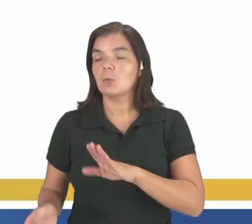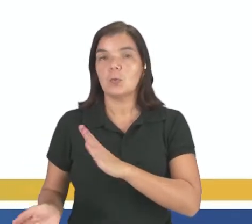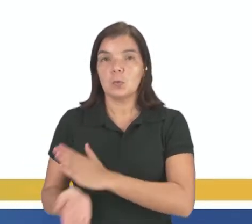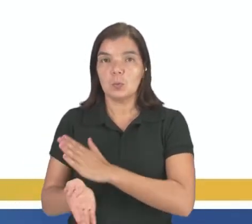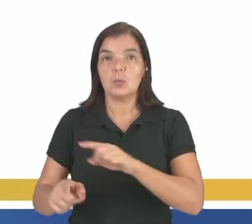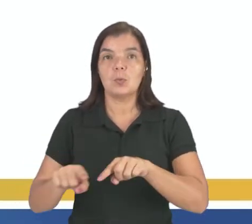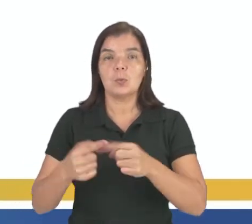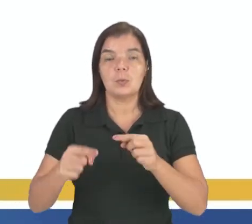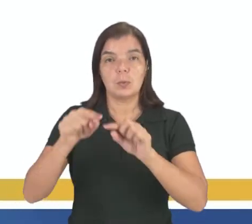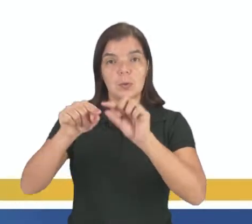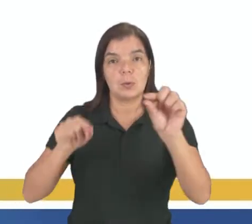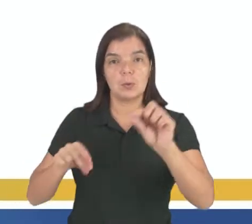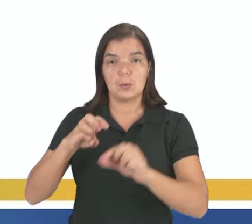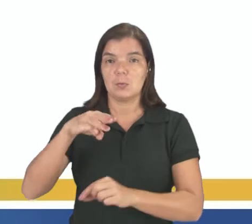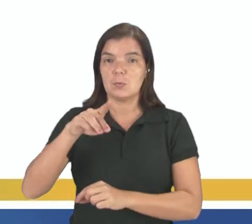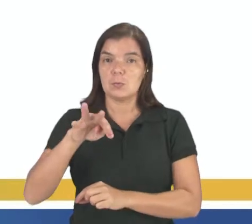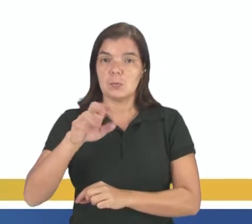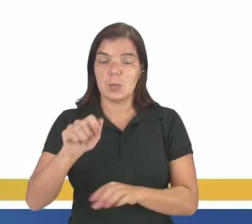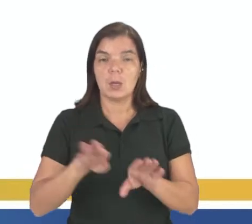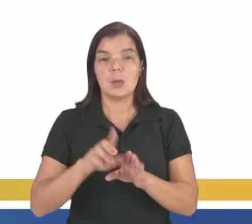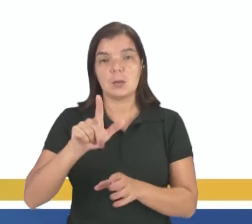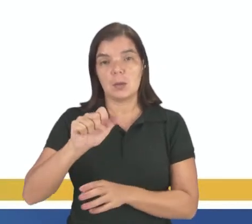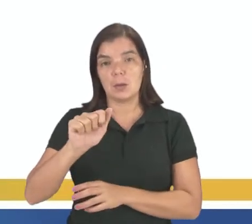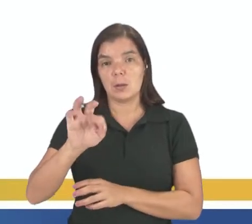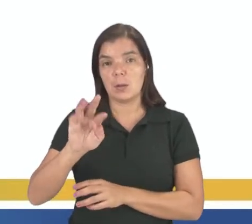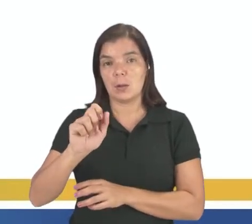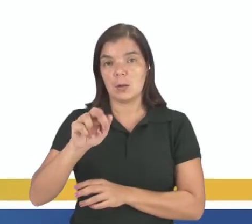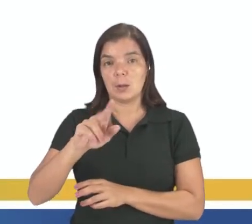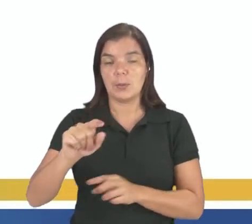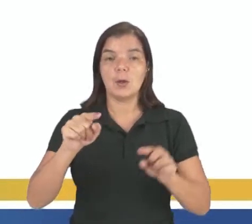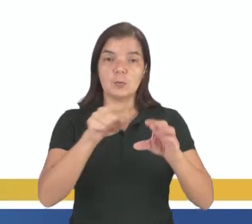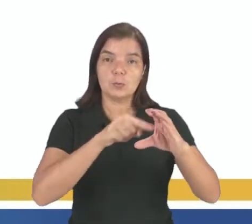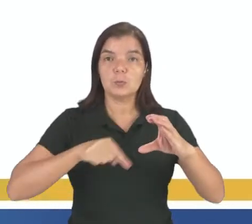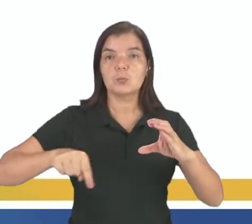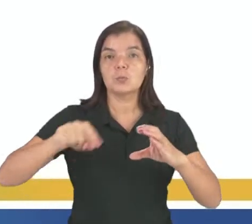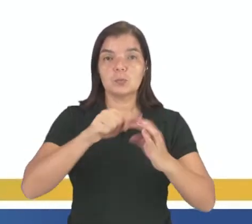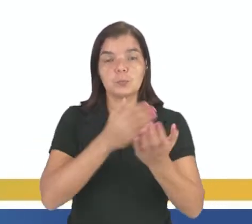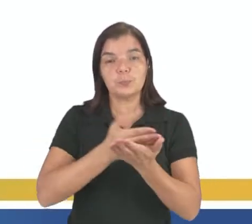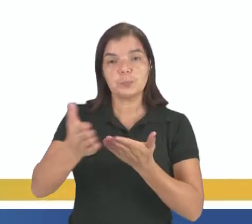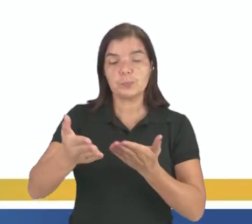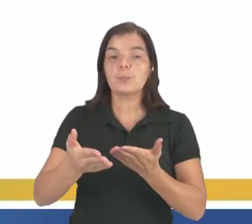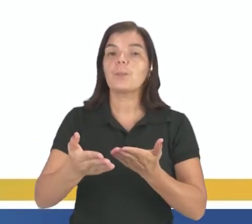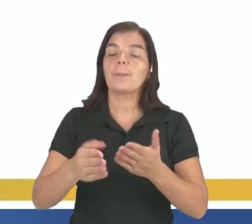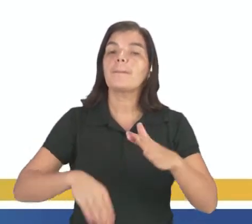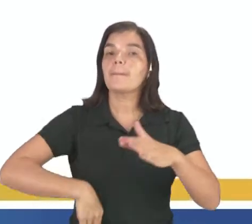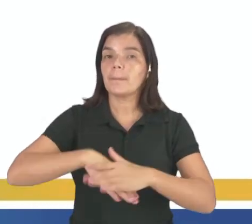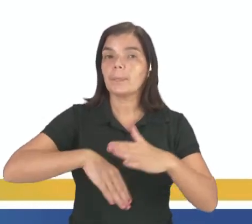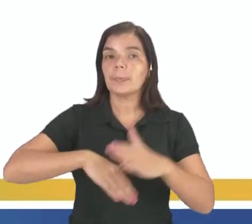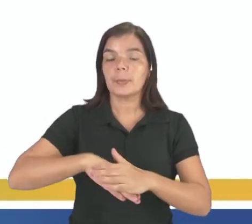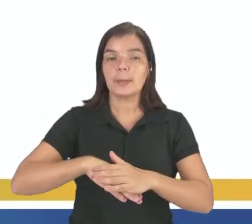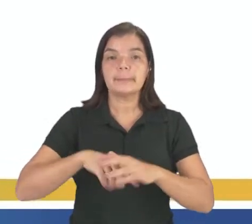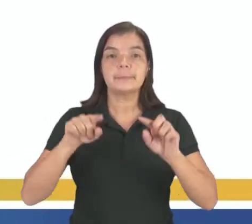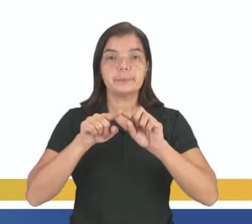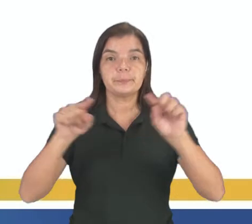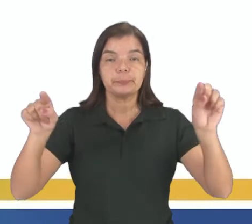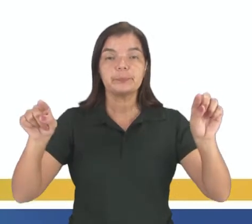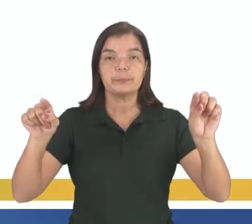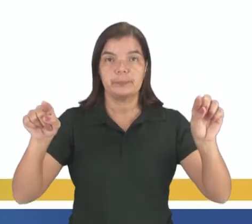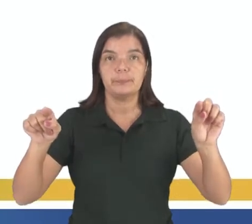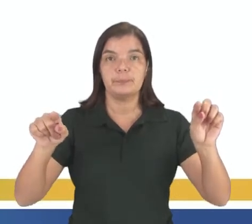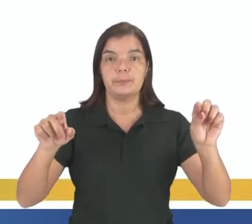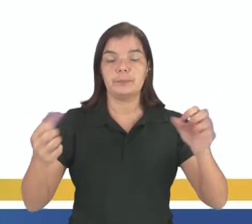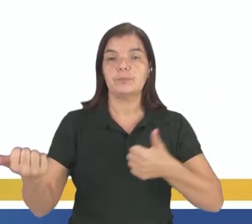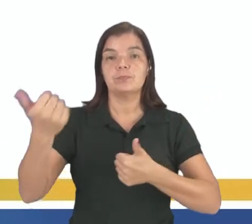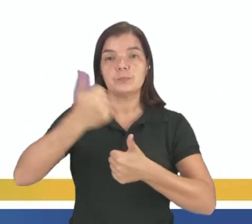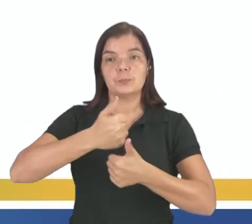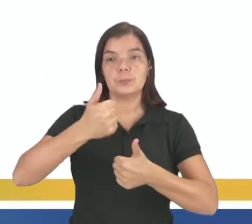lá que fica entre a linha de meta e ali na lateral tem uns aí o círculo Central onde se inicia o jogo e na lateral as ondas de